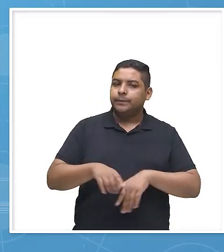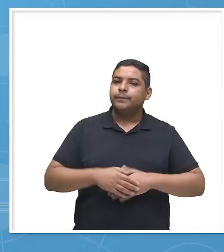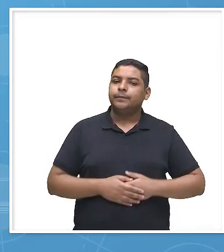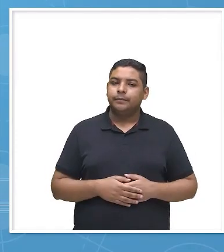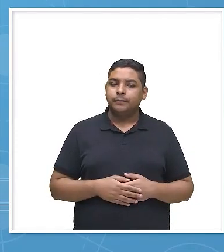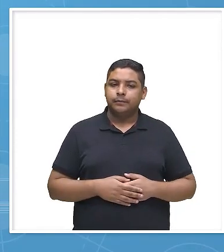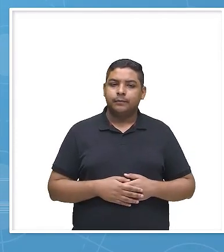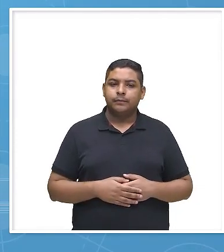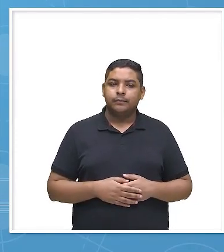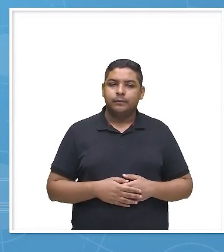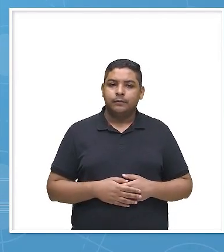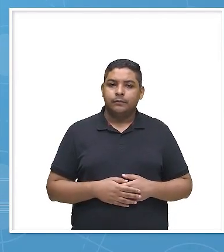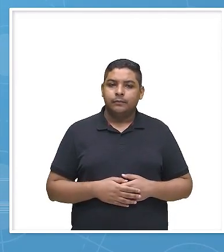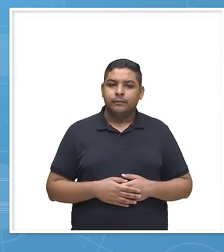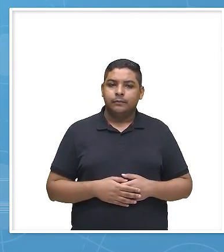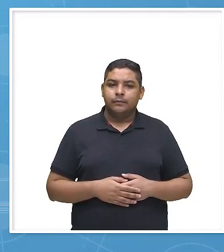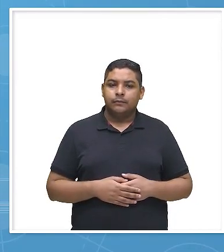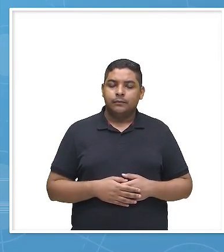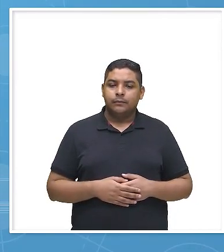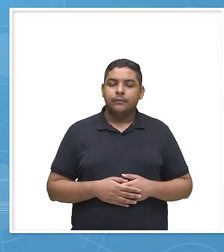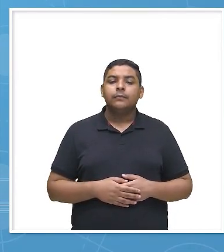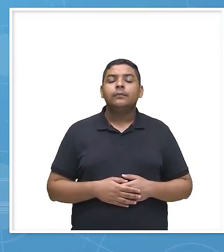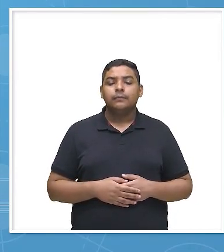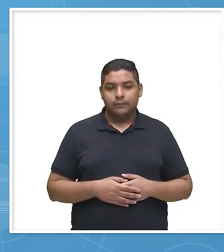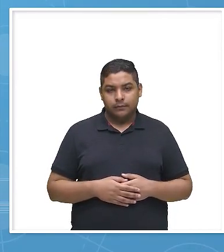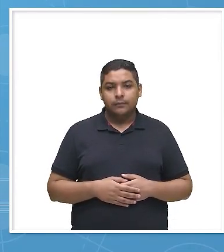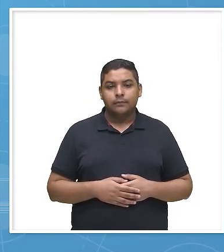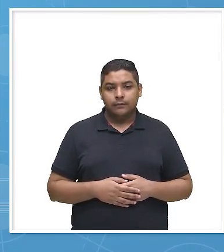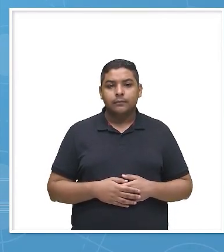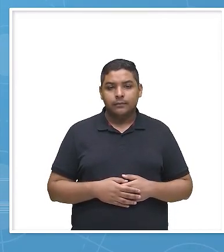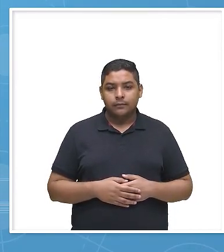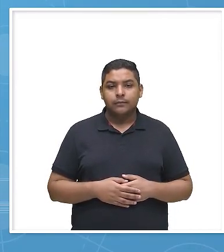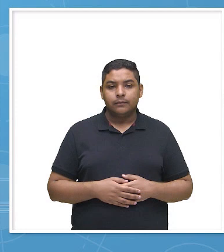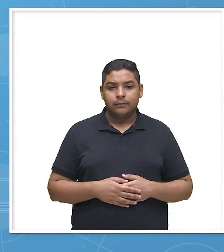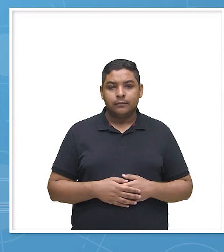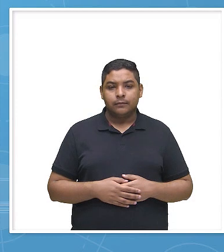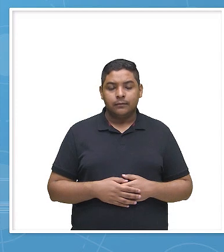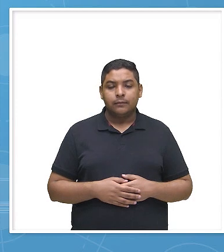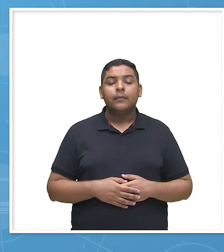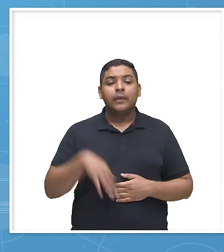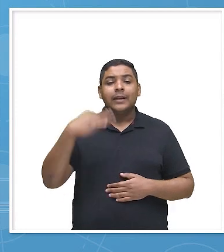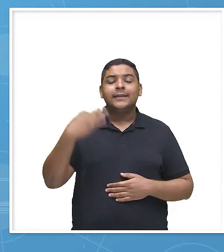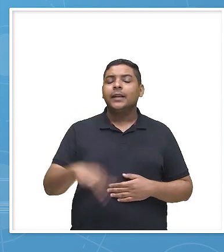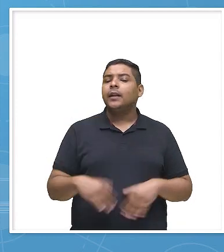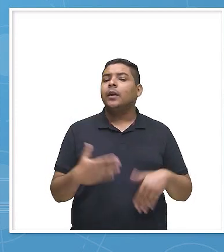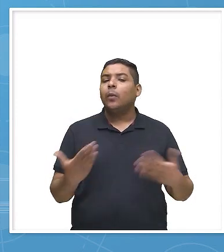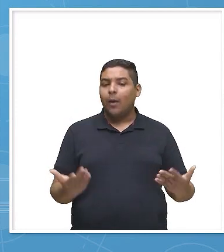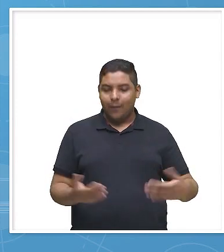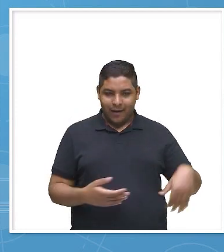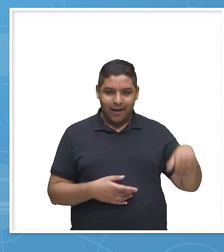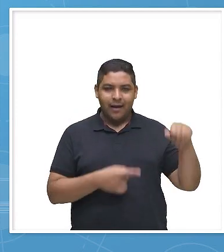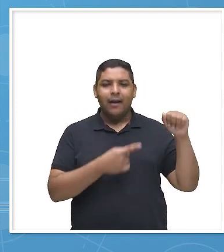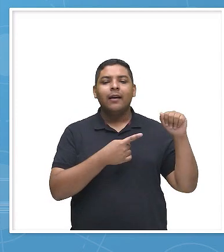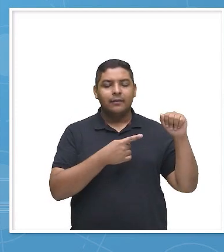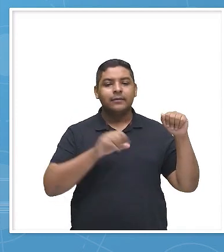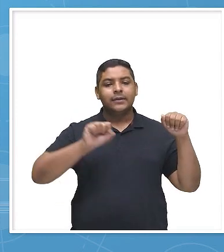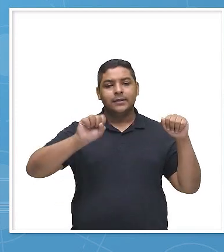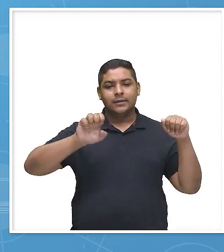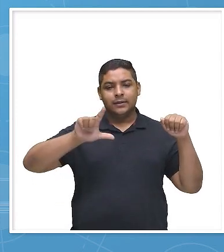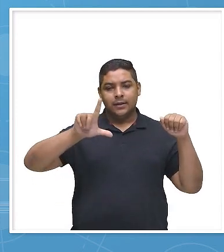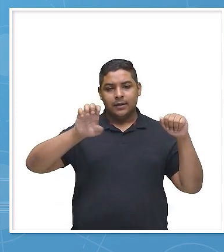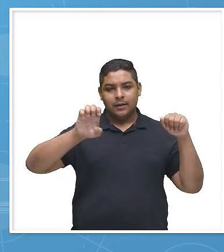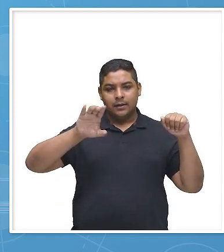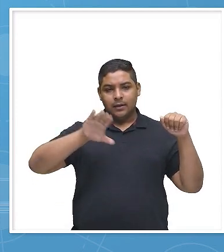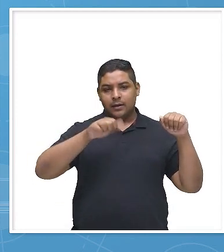gente. Gabarito da questão 1 diz o seguinte, alternativa correta, letra A. A teoria do